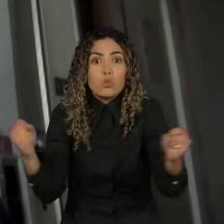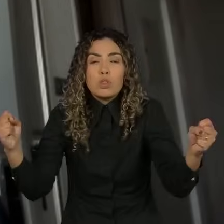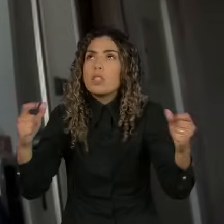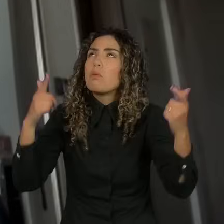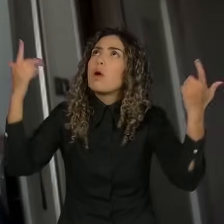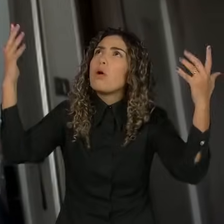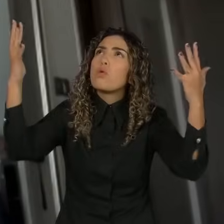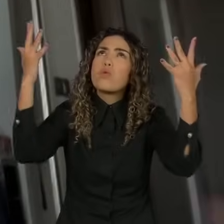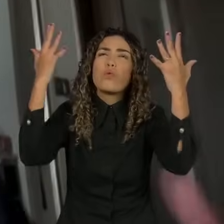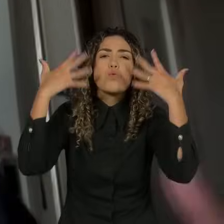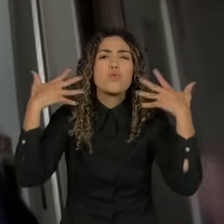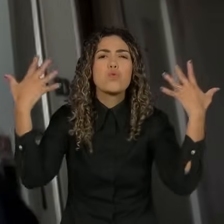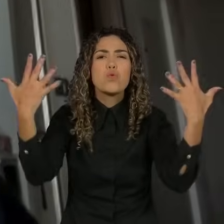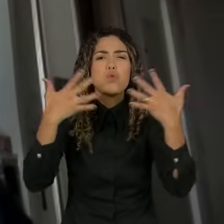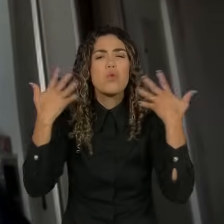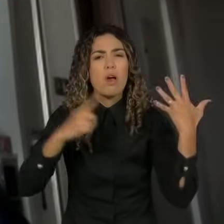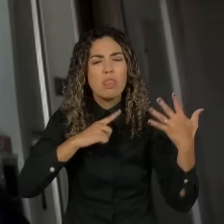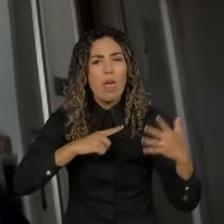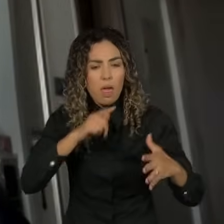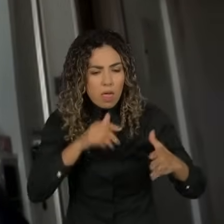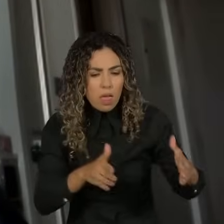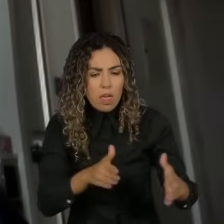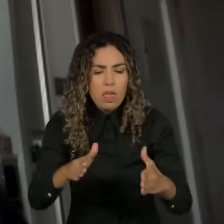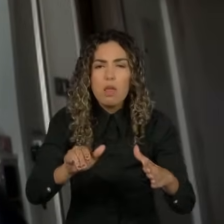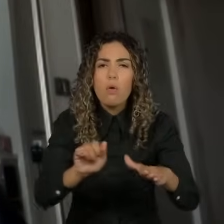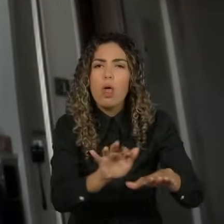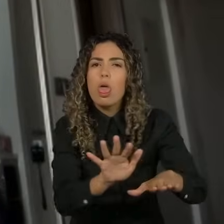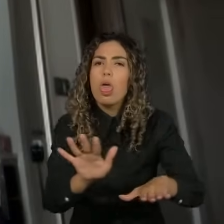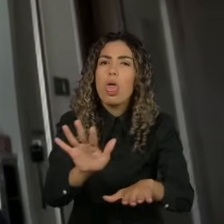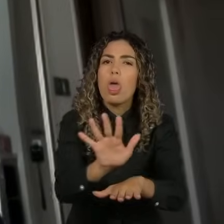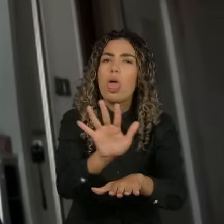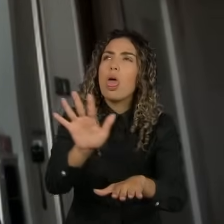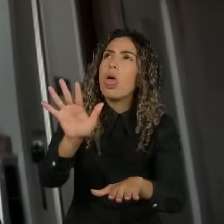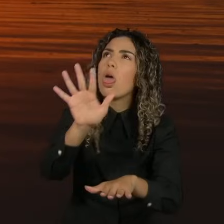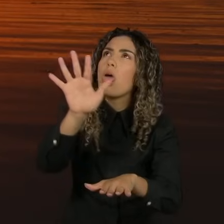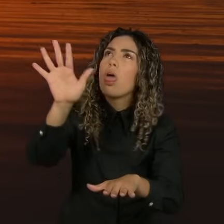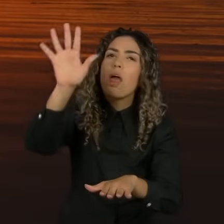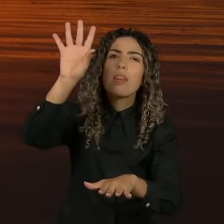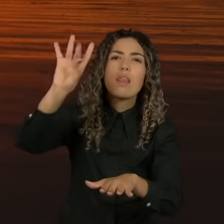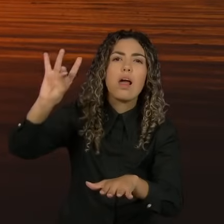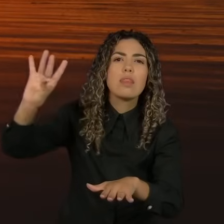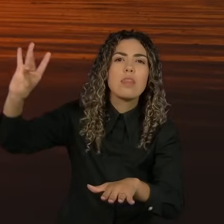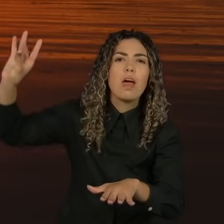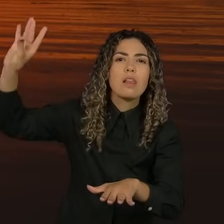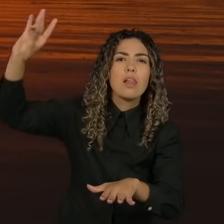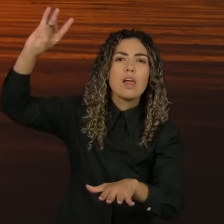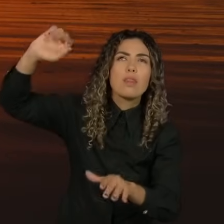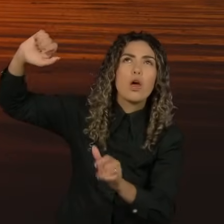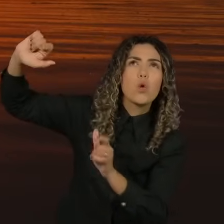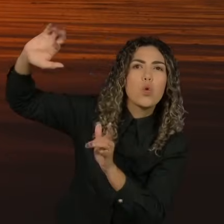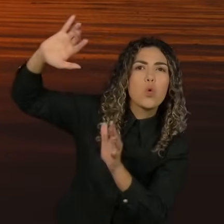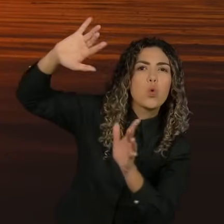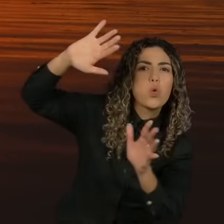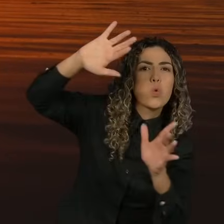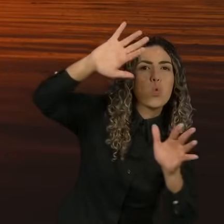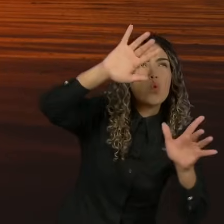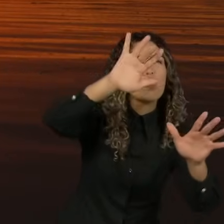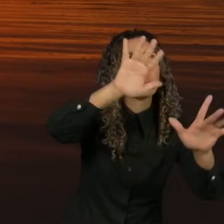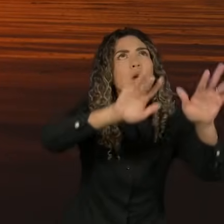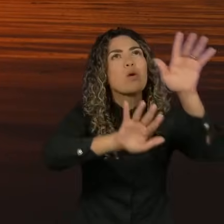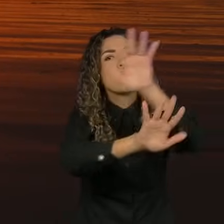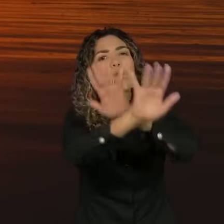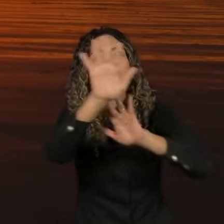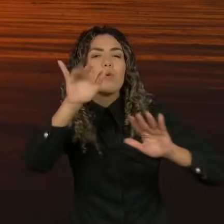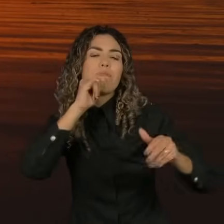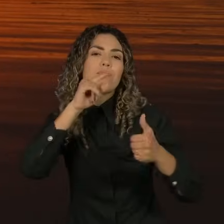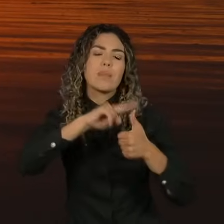que carregam em água outros países da América do Sul, mas também os grandes estados do Brasil, como São Paulo, Rio de Janeiro, Minas